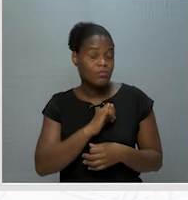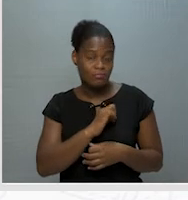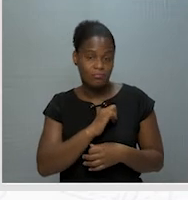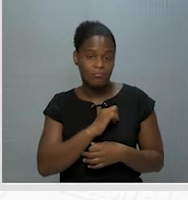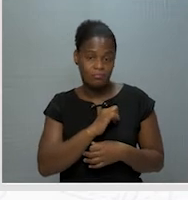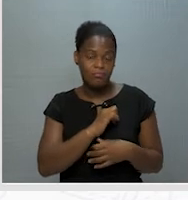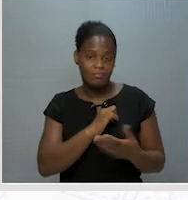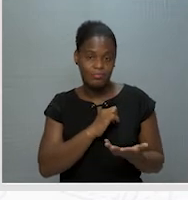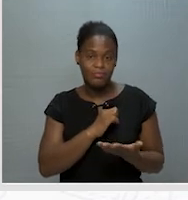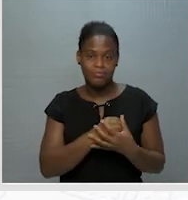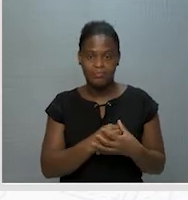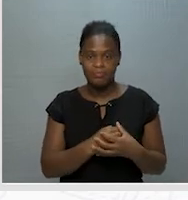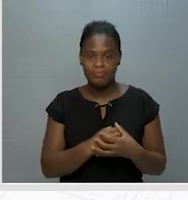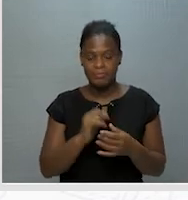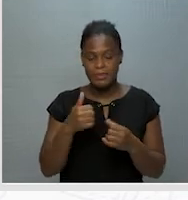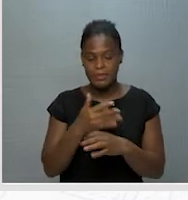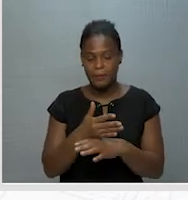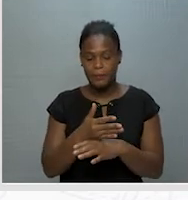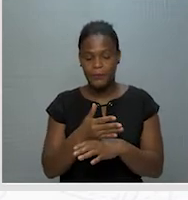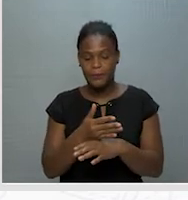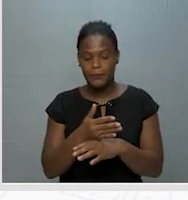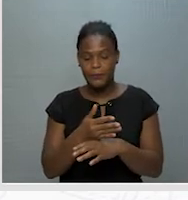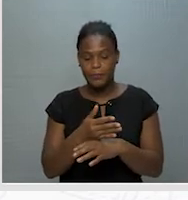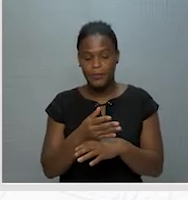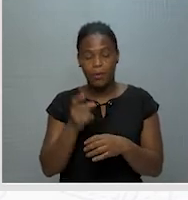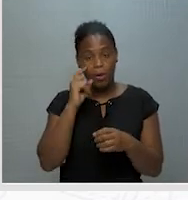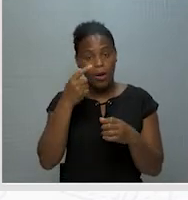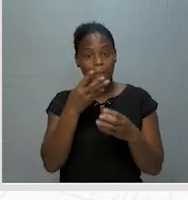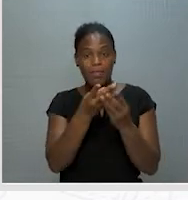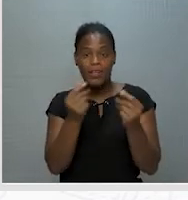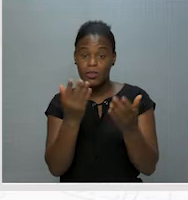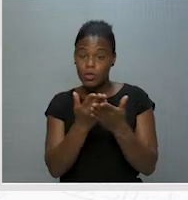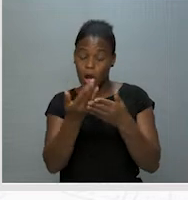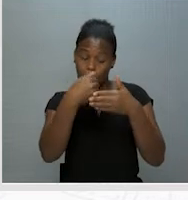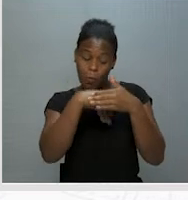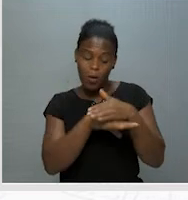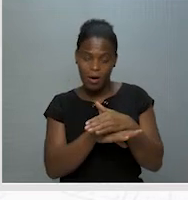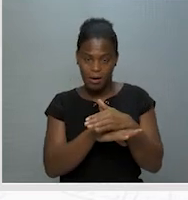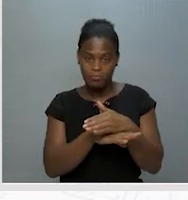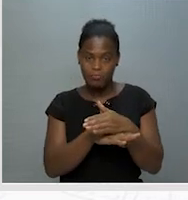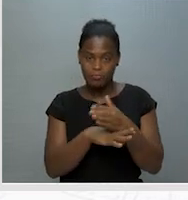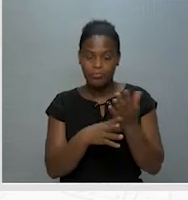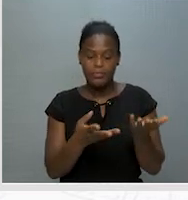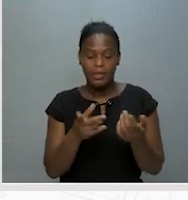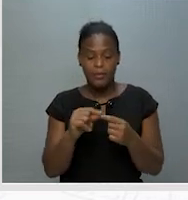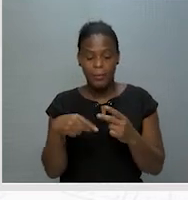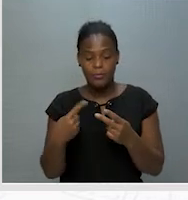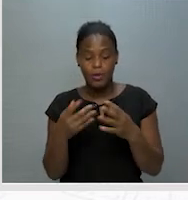filhos. De seguida, conservar os materiais escolares. E,